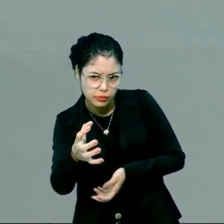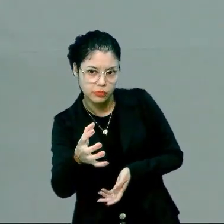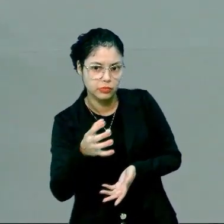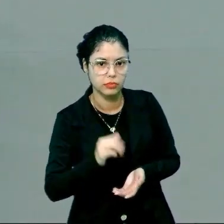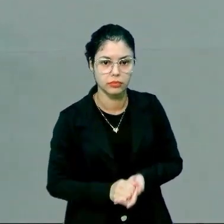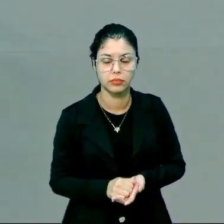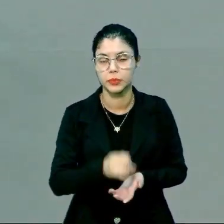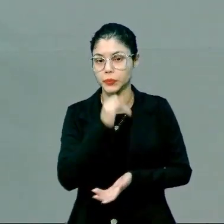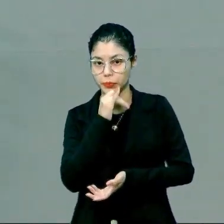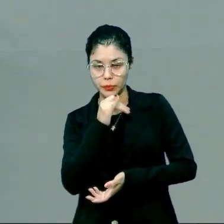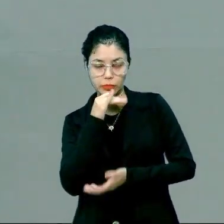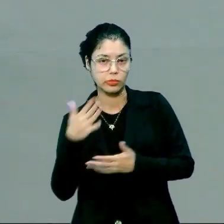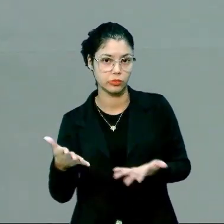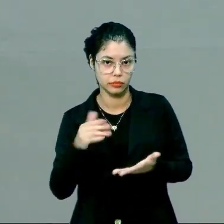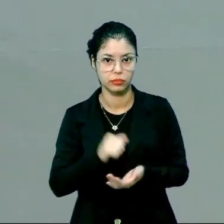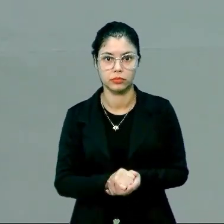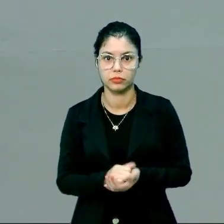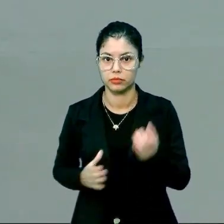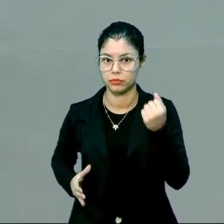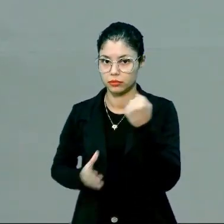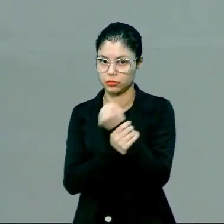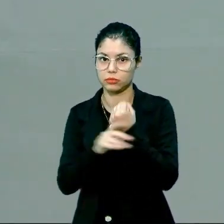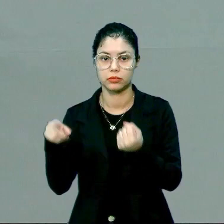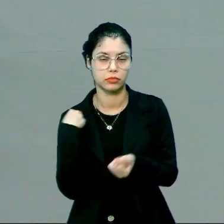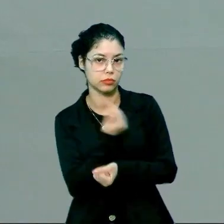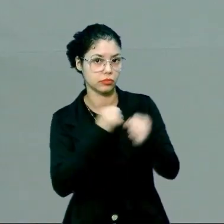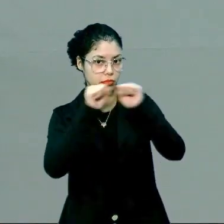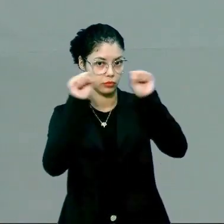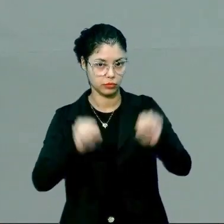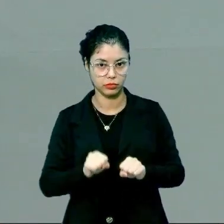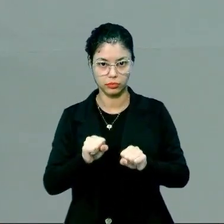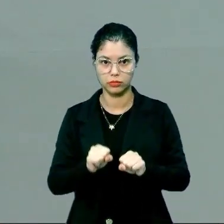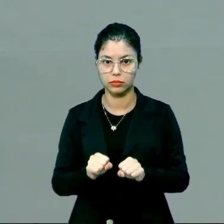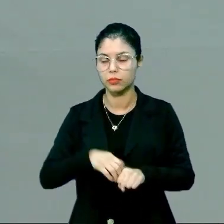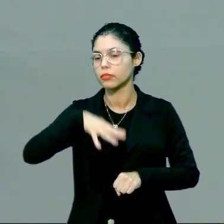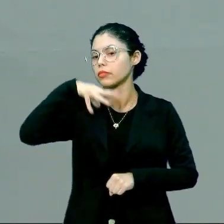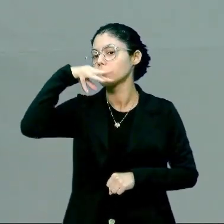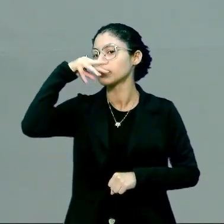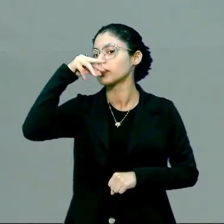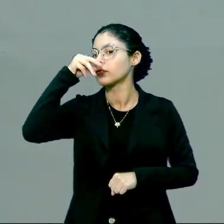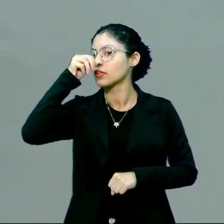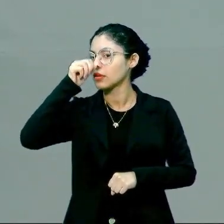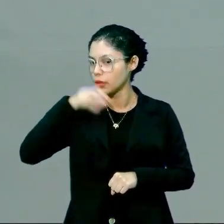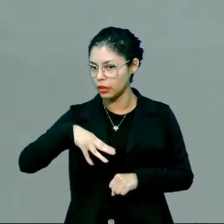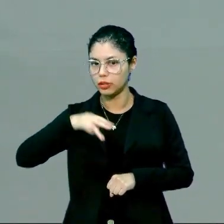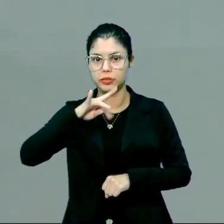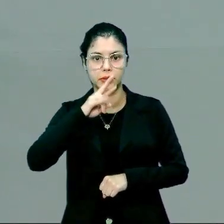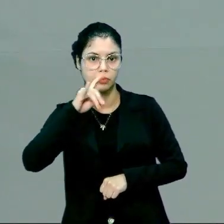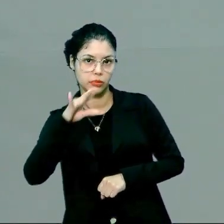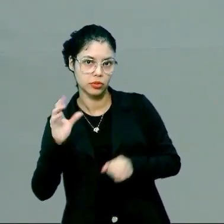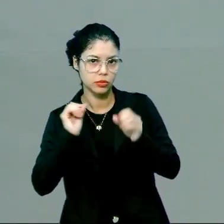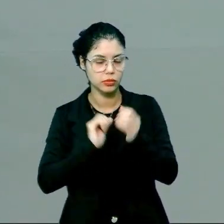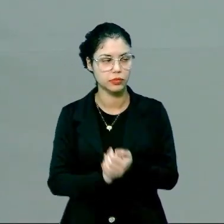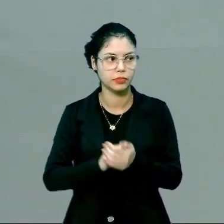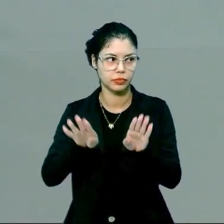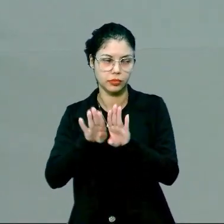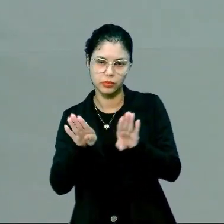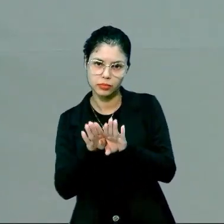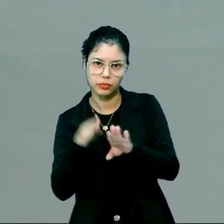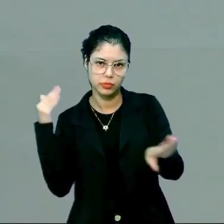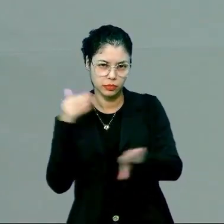O muco, por exemplo, ele protege o nosso sistema respiratório, para que os micro-organismos